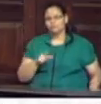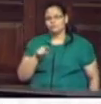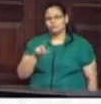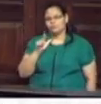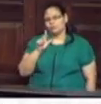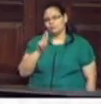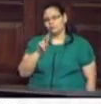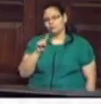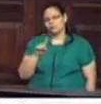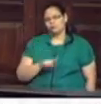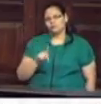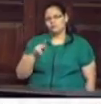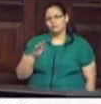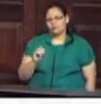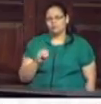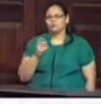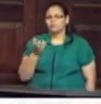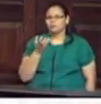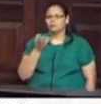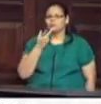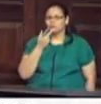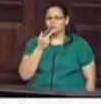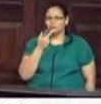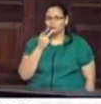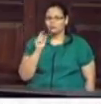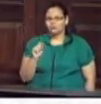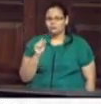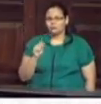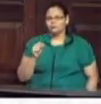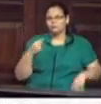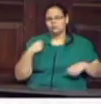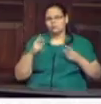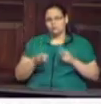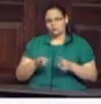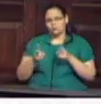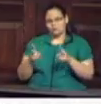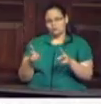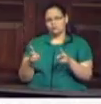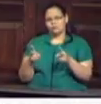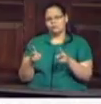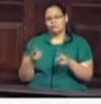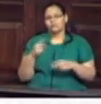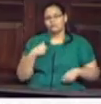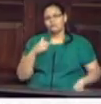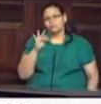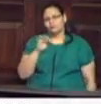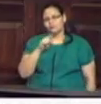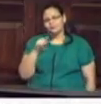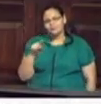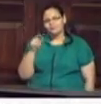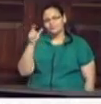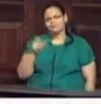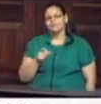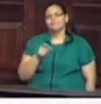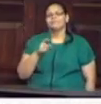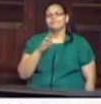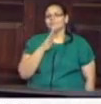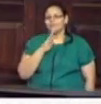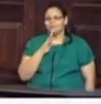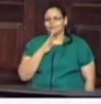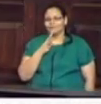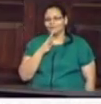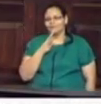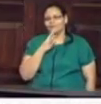Luiz Paulo. Muito então obrigado. Quero aqui dizer que vou continuar sendo fã de Vossa Excelência, porque conheço, sei o